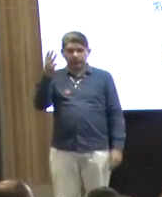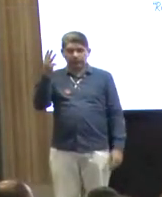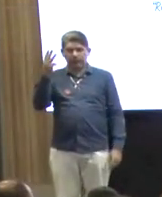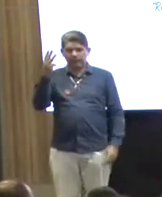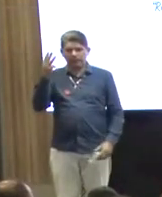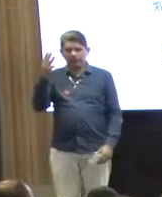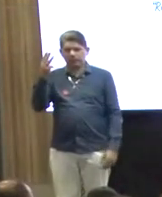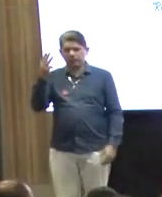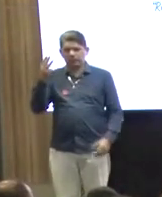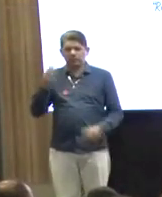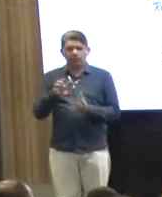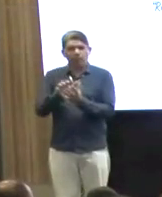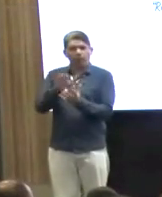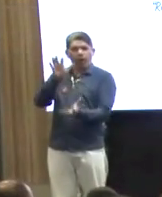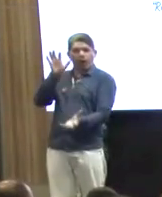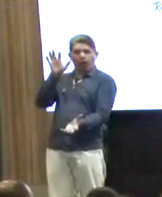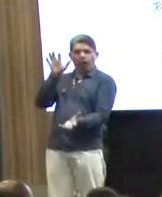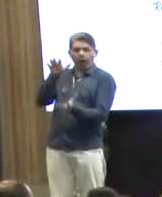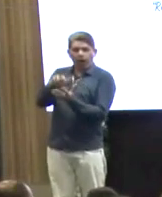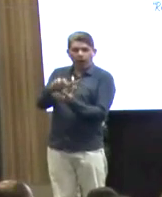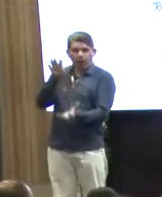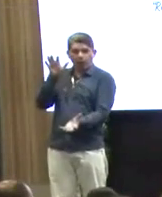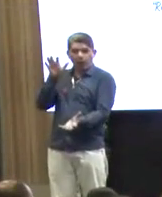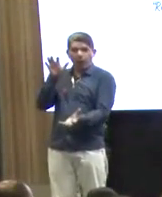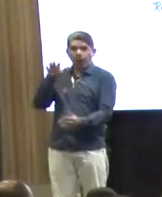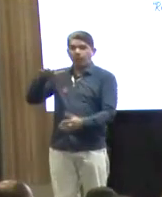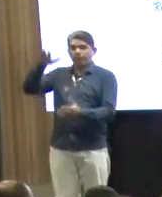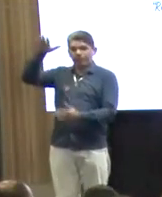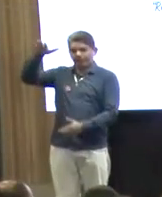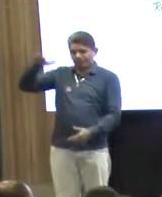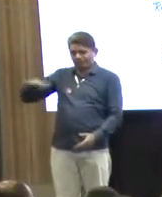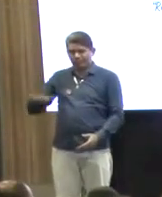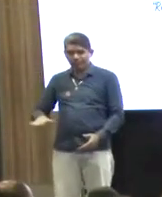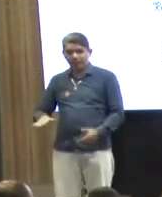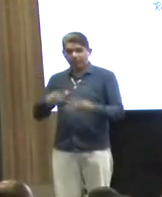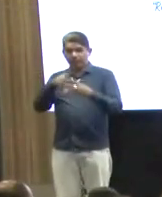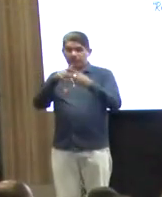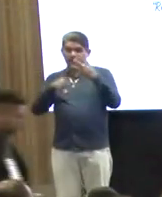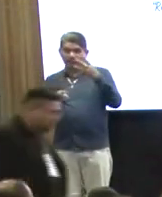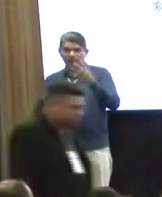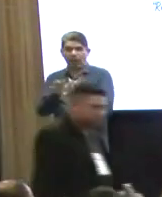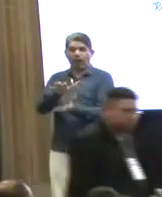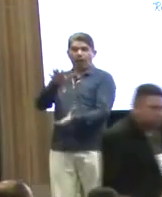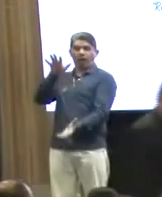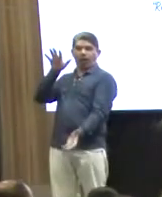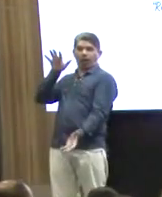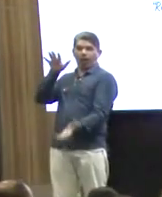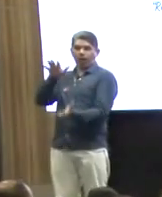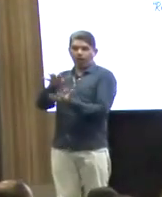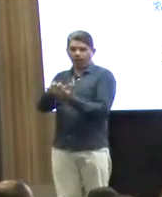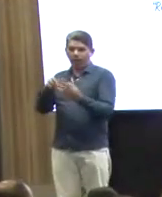outro um pouco menor e o outro menorzinho. Assim, gente, olha lá, chega aqui, olha lá, ó. Um grandão, um pouco menor